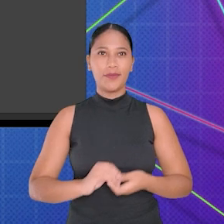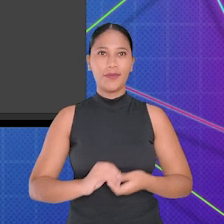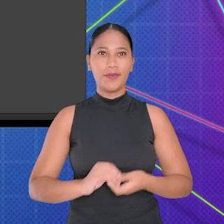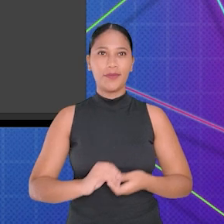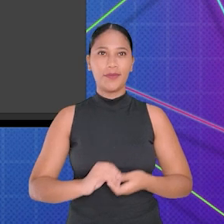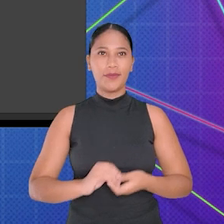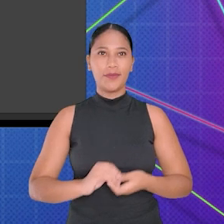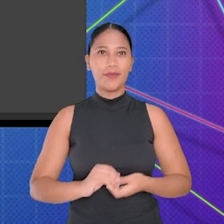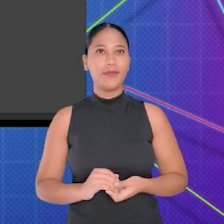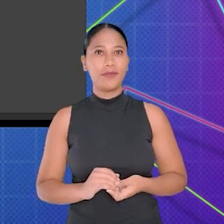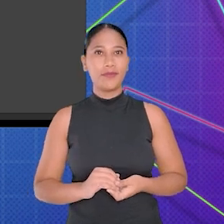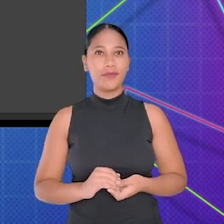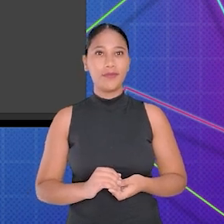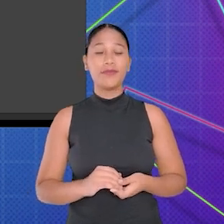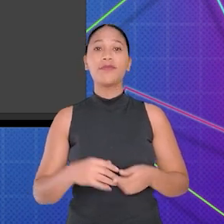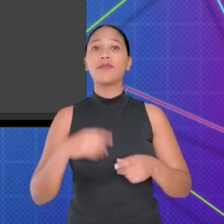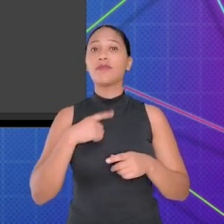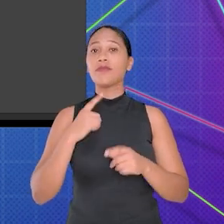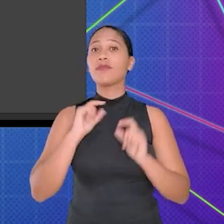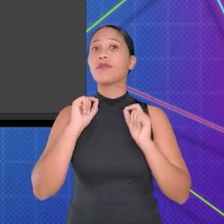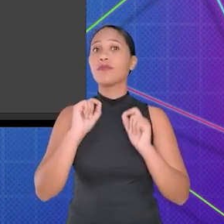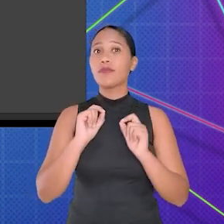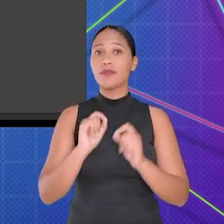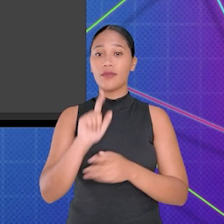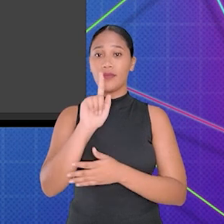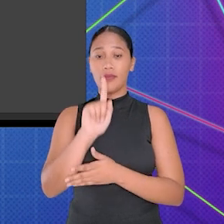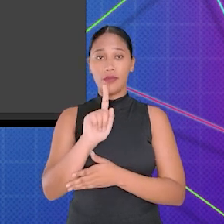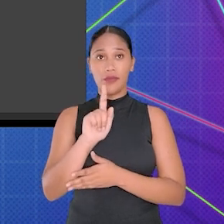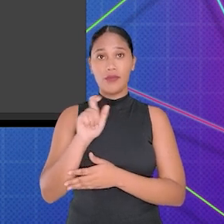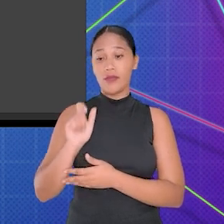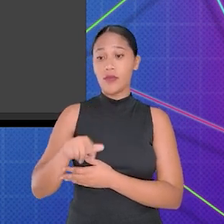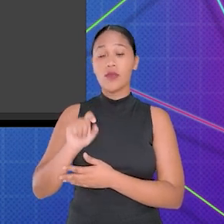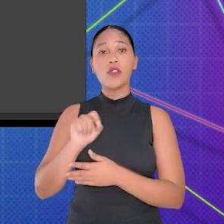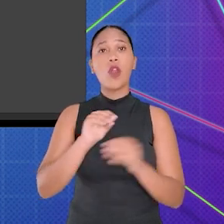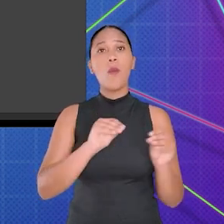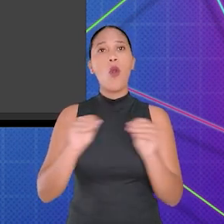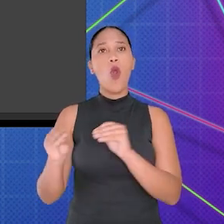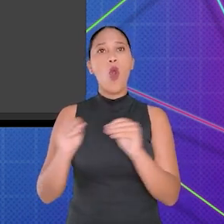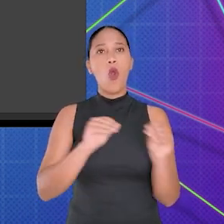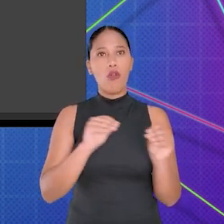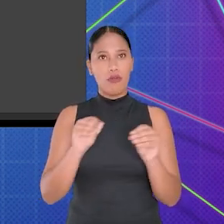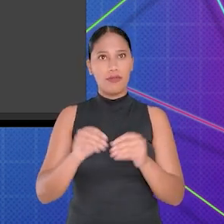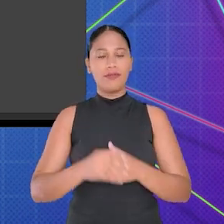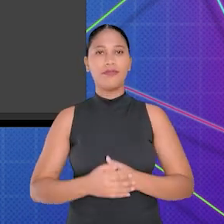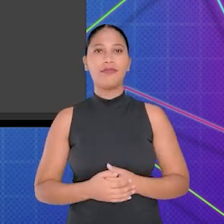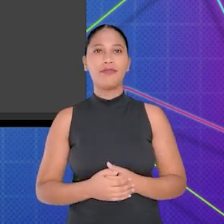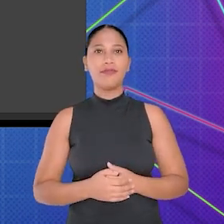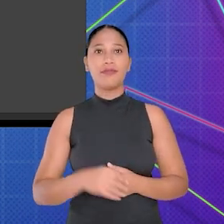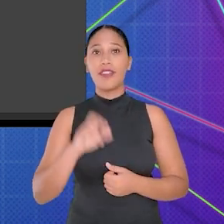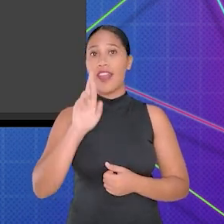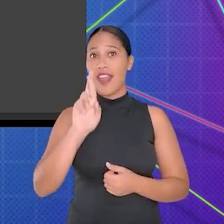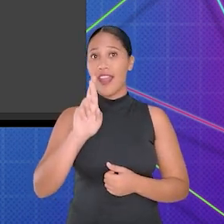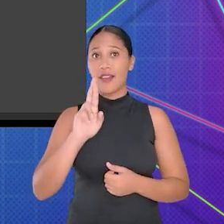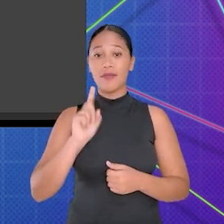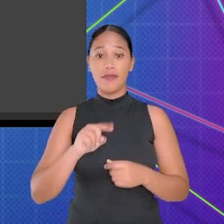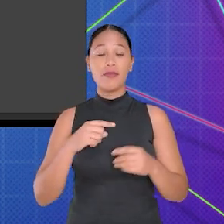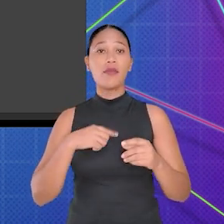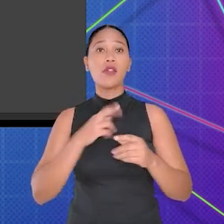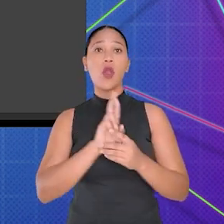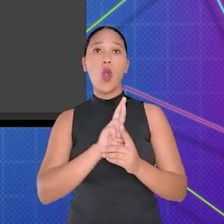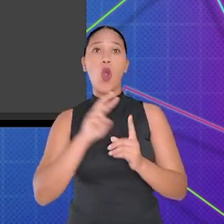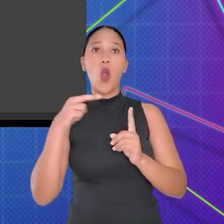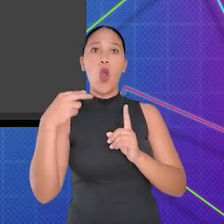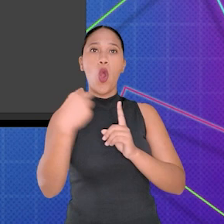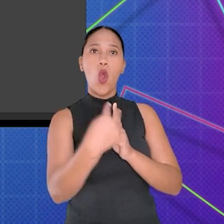professora vai descrever o passo a passo. Os atalhos do teclado são: G é o atalho para mover objetos na cena em 3D. R, atalho